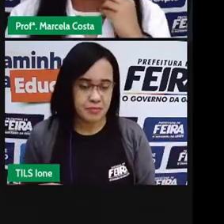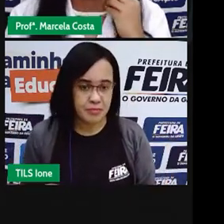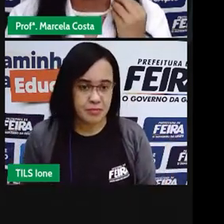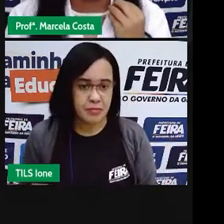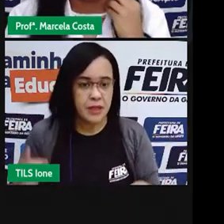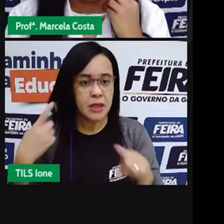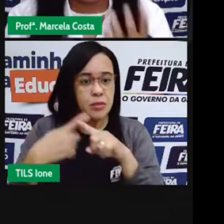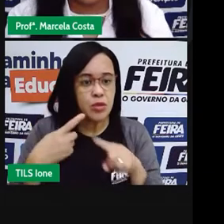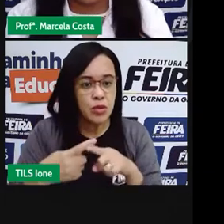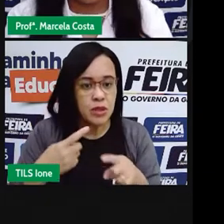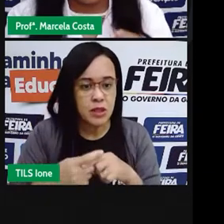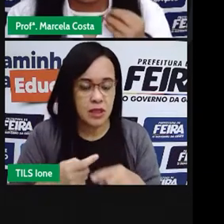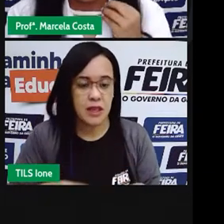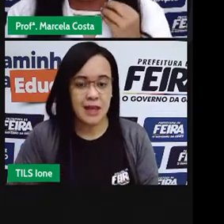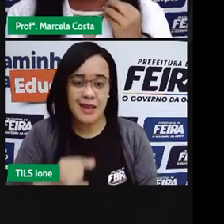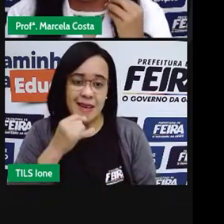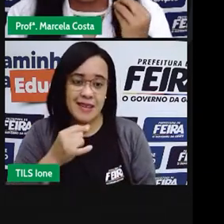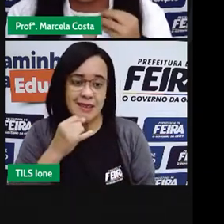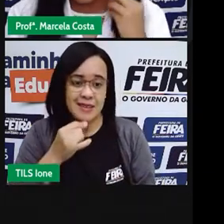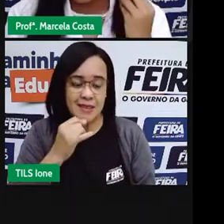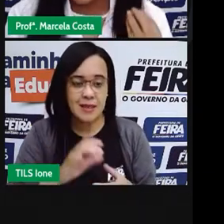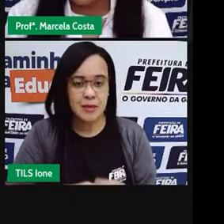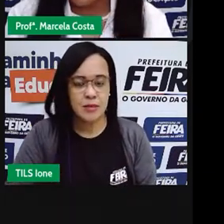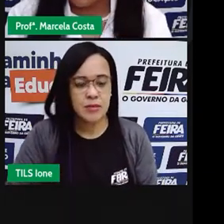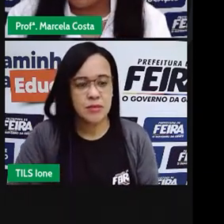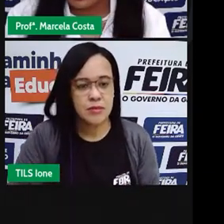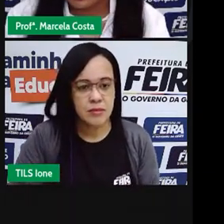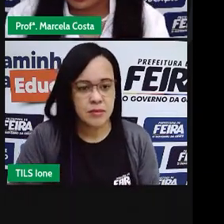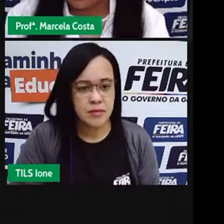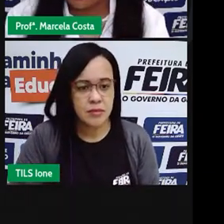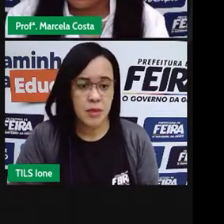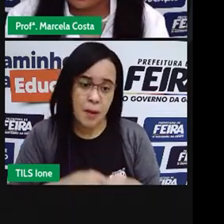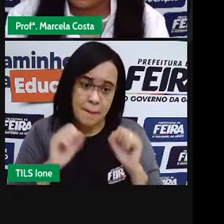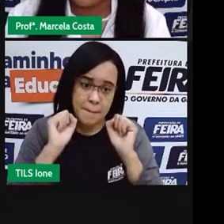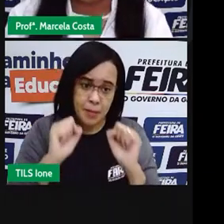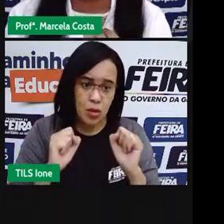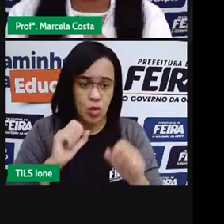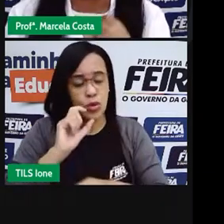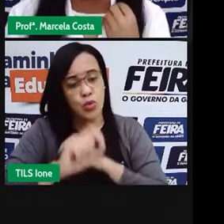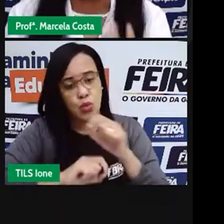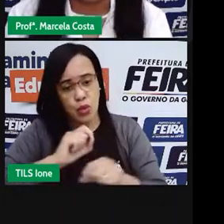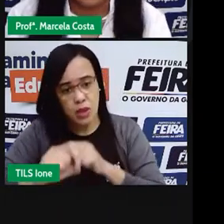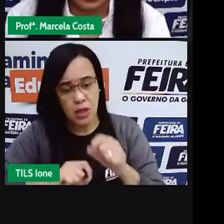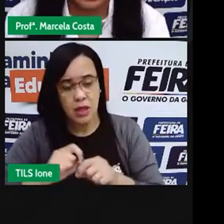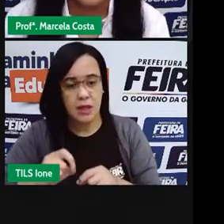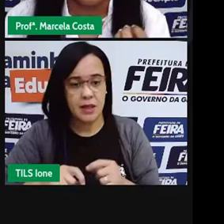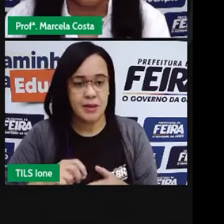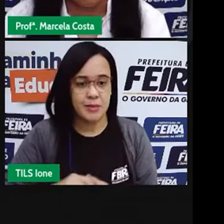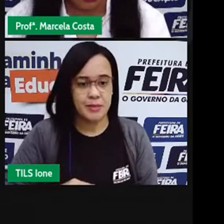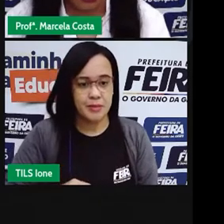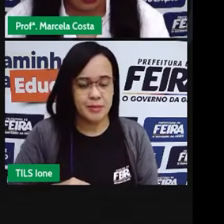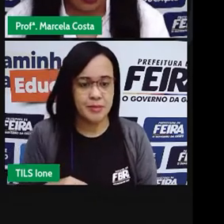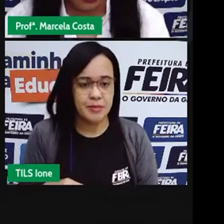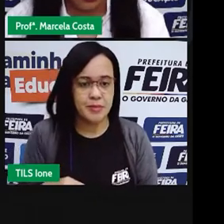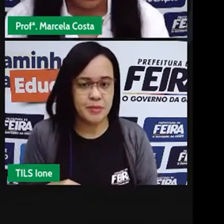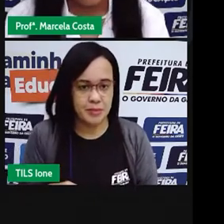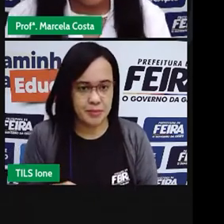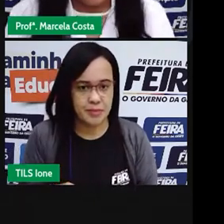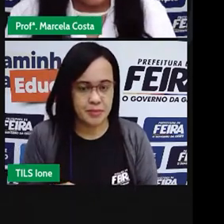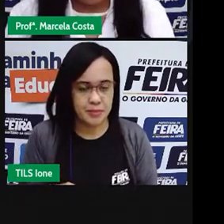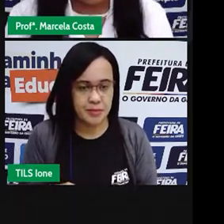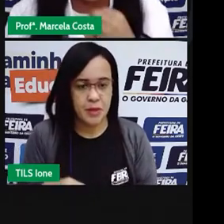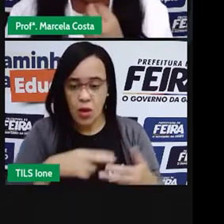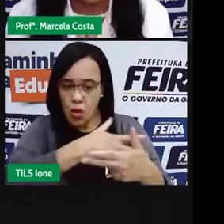recursos que são finitos. Você deixa de consumir esses recursos para produzir um novo